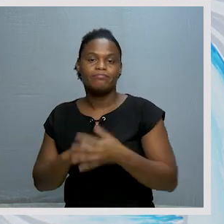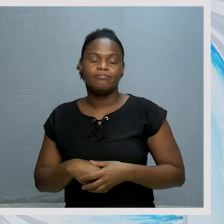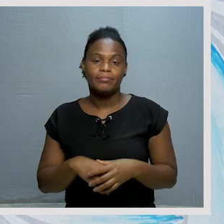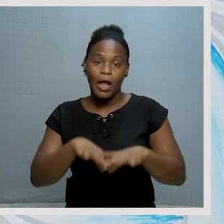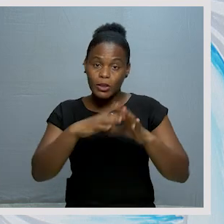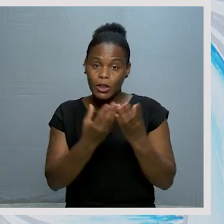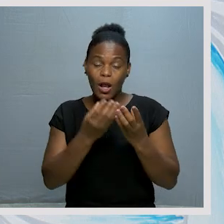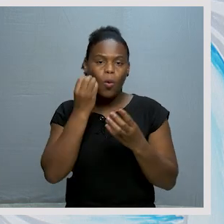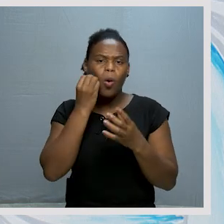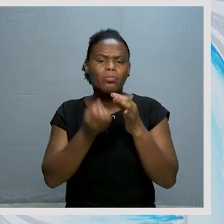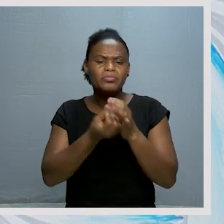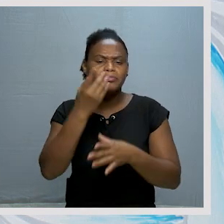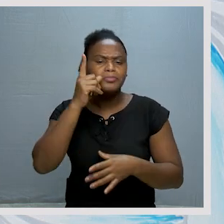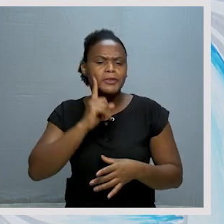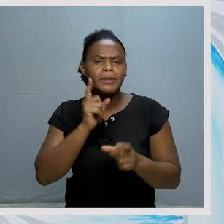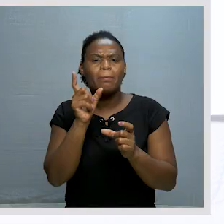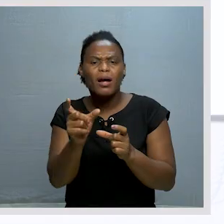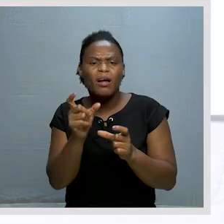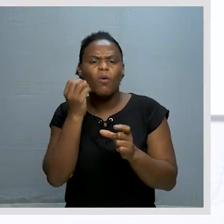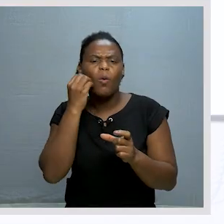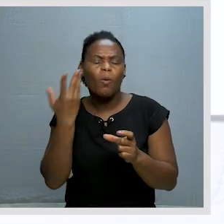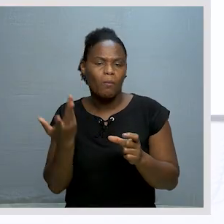Geralmente, como é que nós formamos o feminino? Formamos o feminino